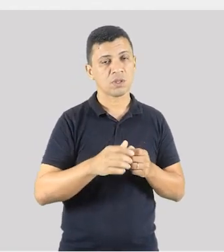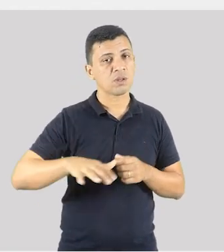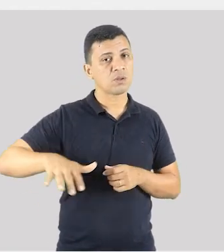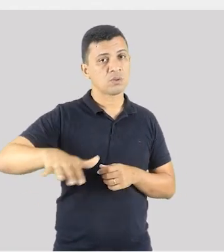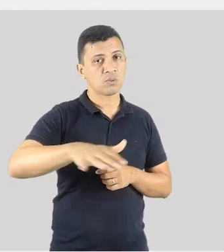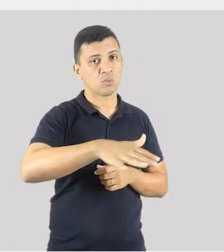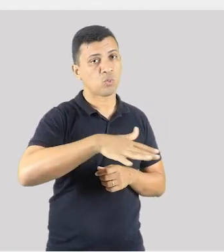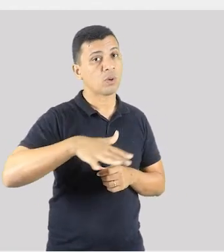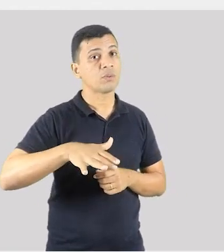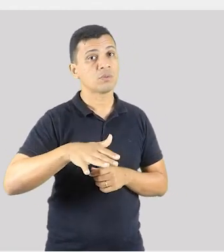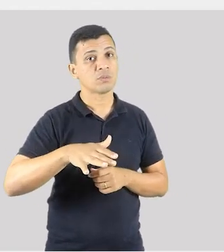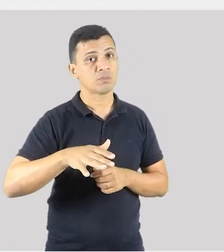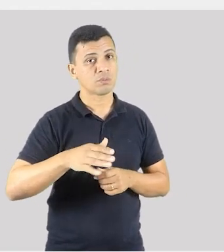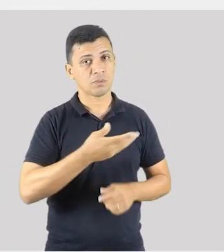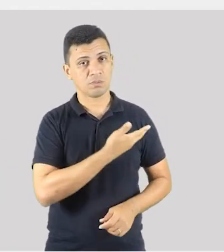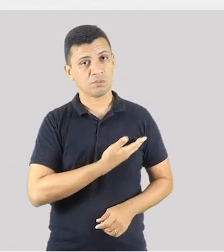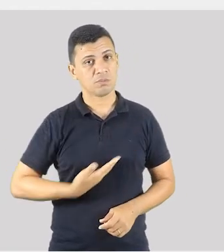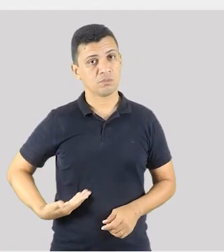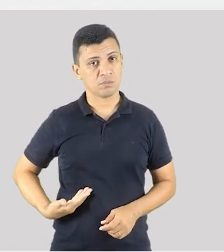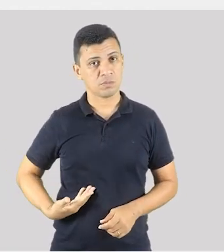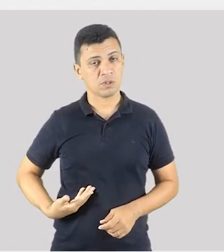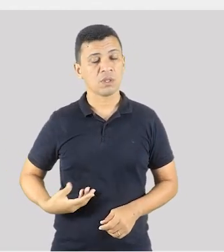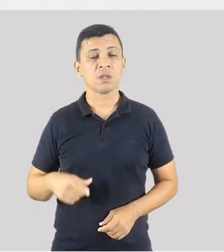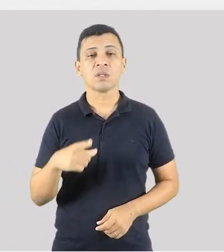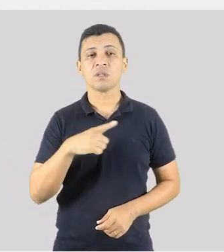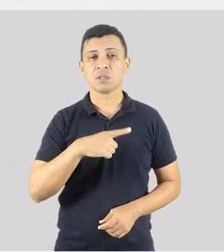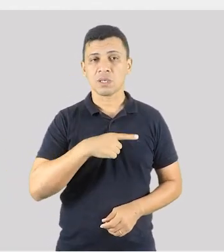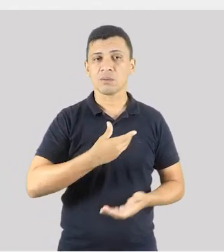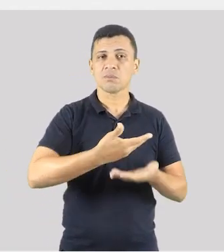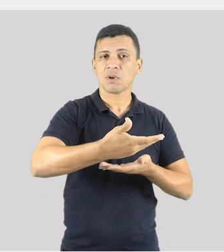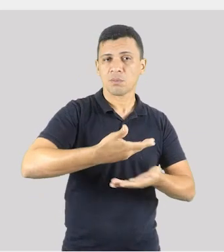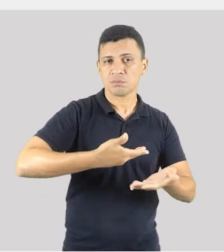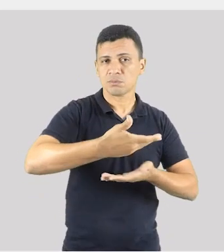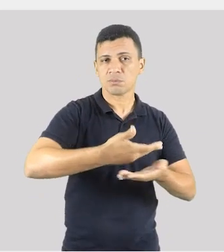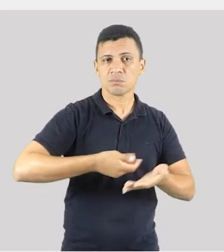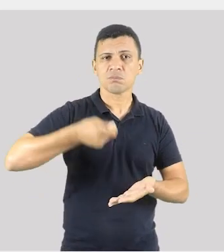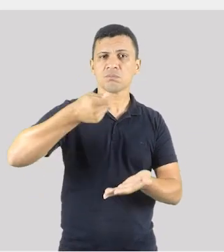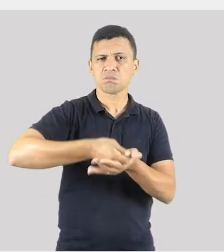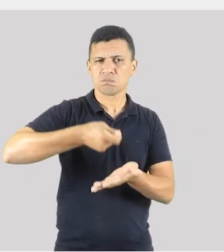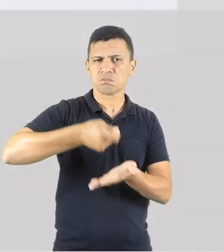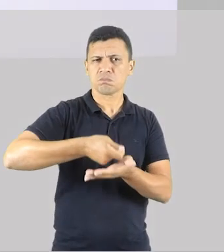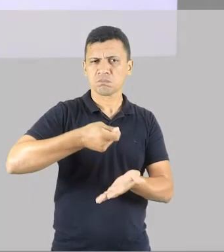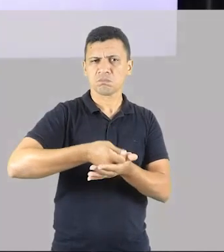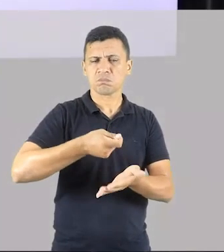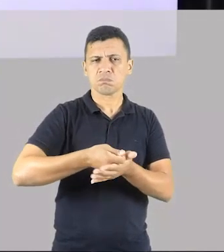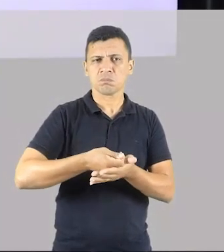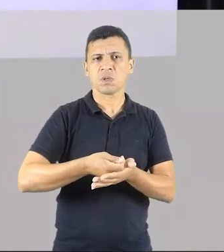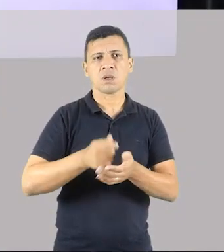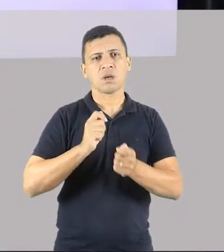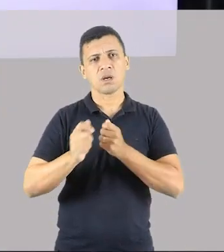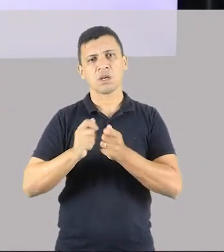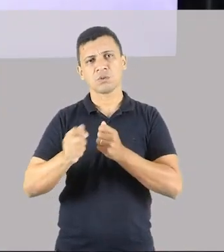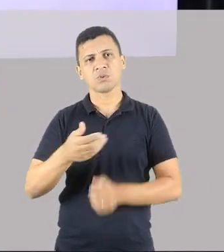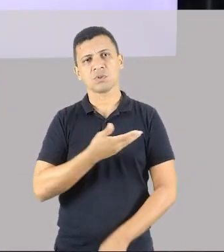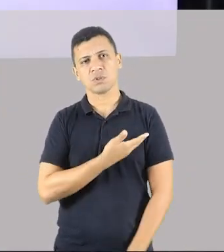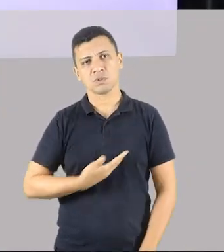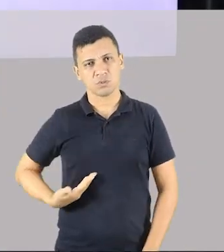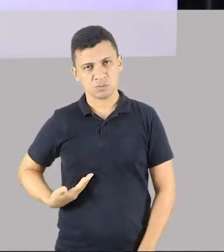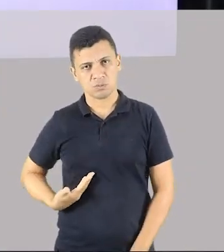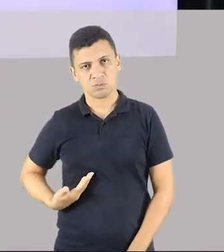da administração pública. Suas disposições têm aplicabilidade obrigatória à administração pública direta e